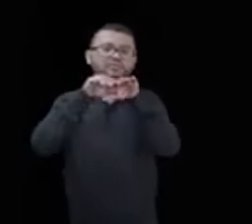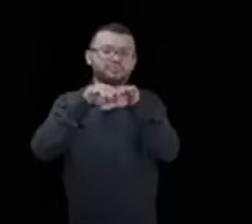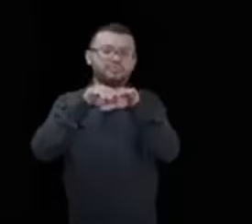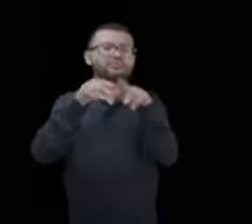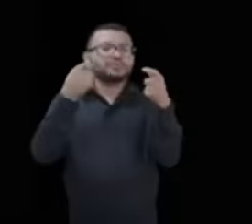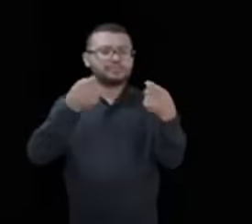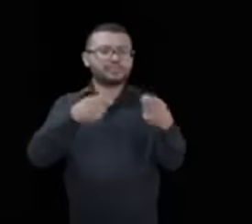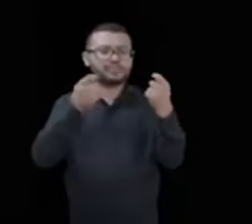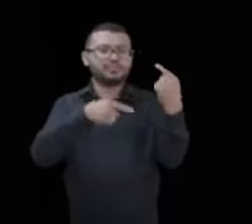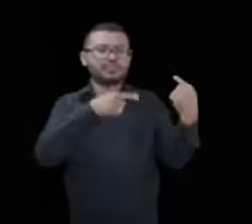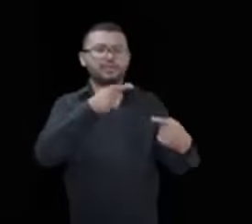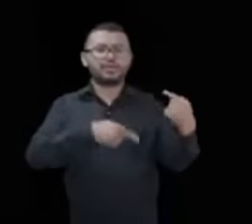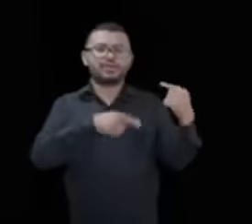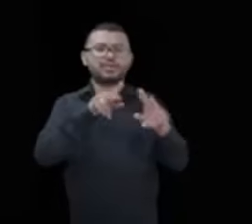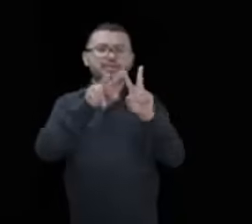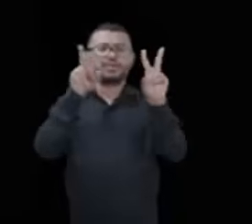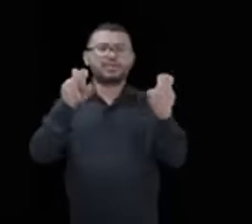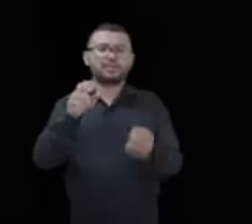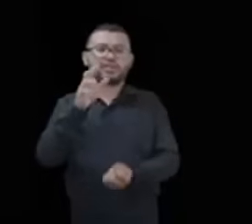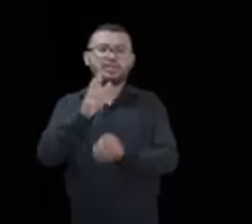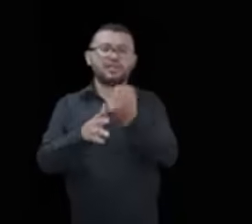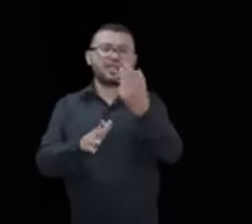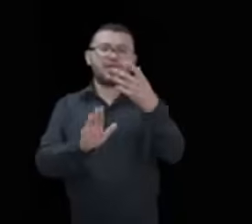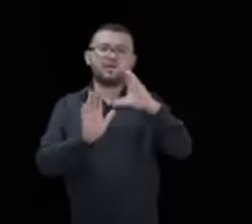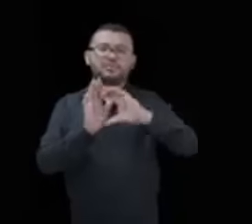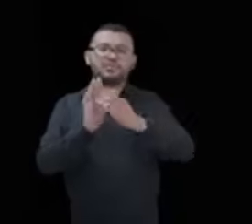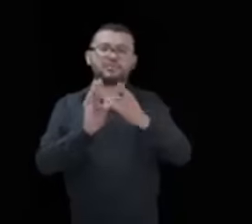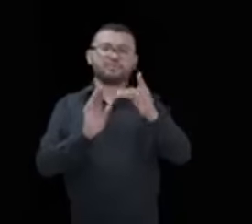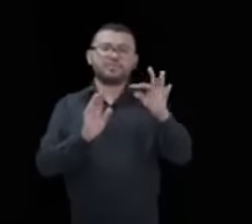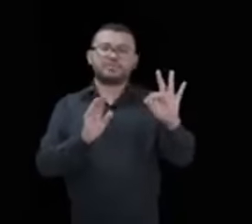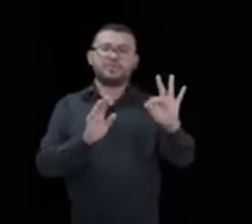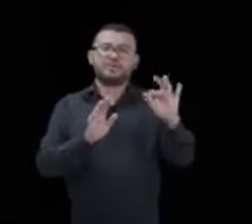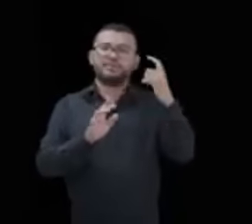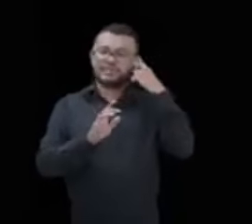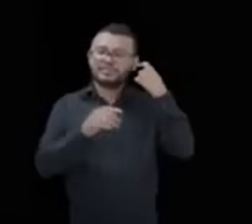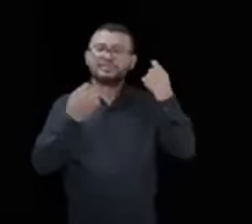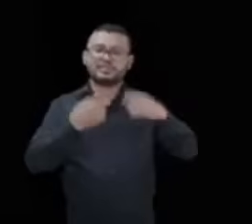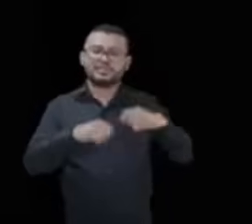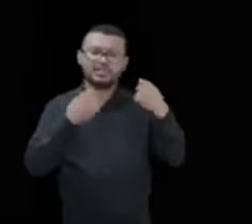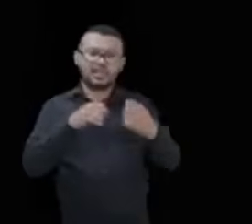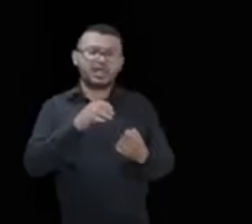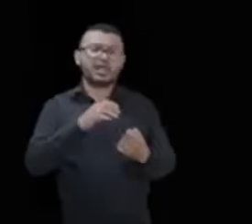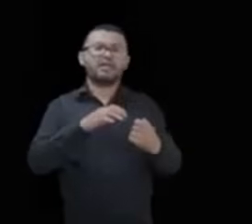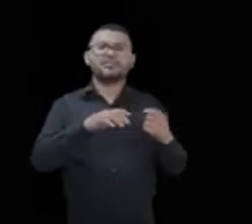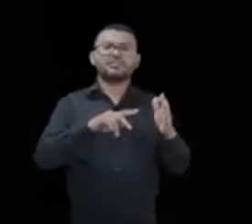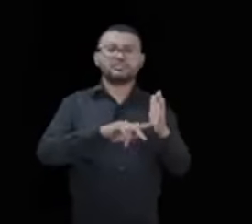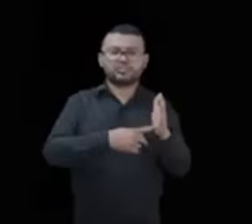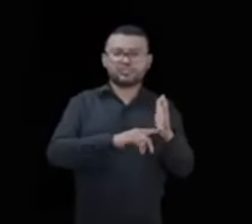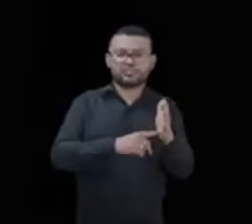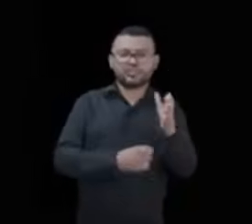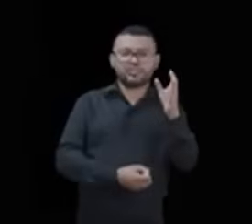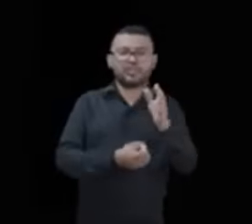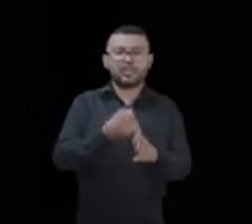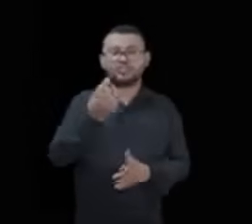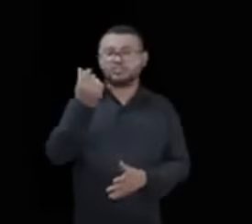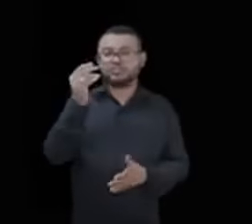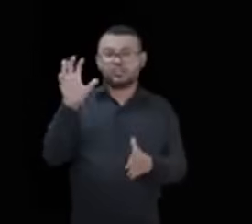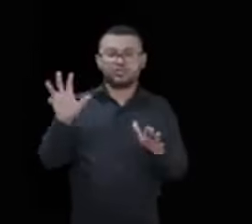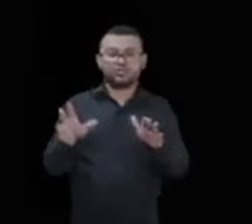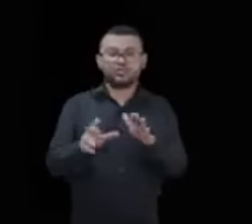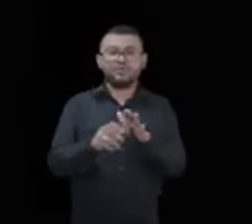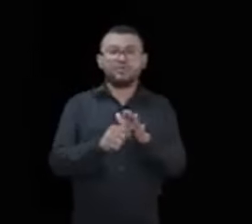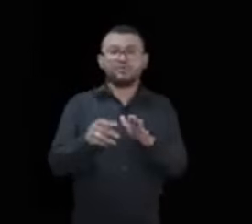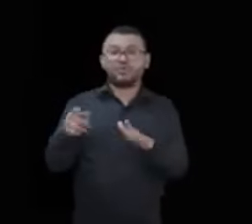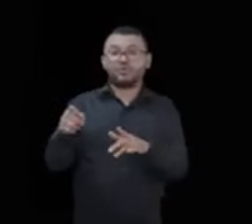temos que debater que se crie, o Partido dos Trabalhadores tem que debater junto com o movimento sindical, que se crie um fundo com as riquezas da